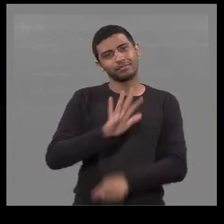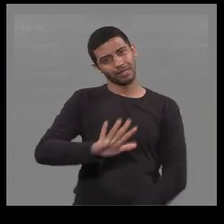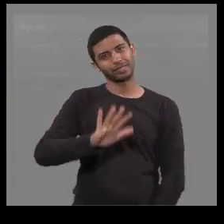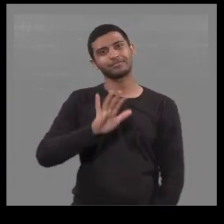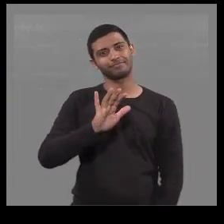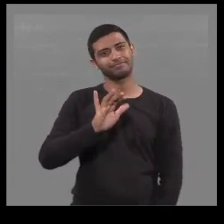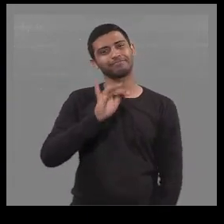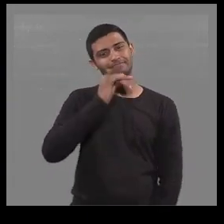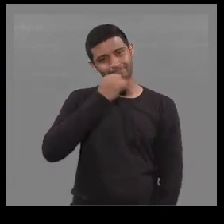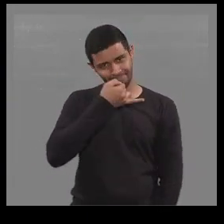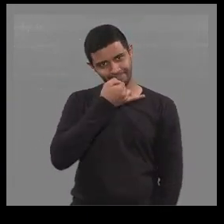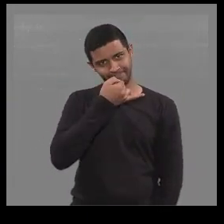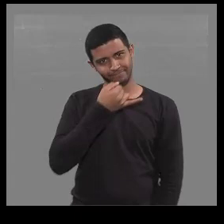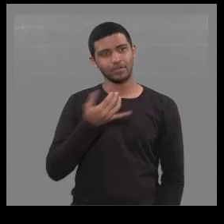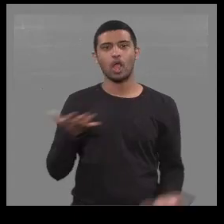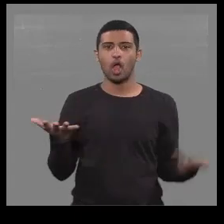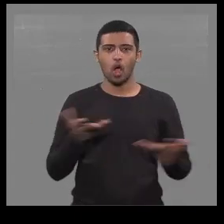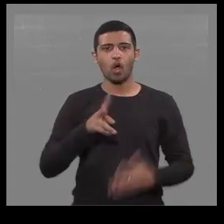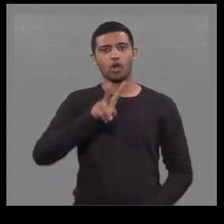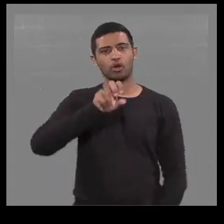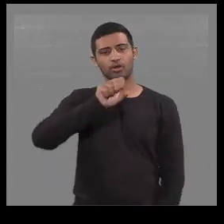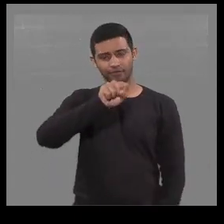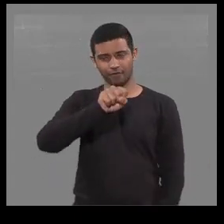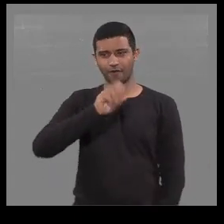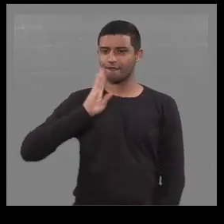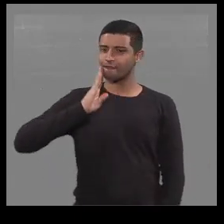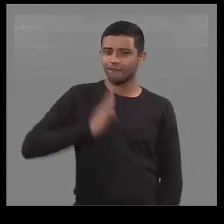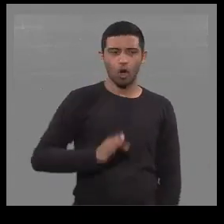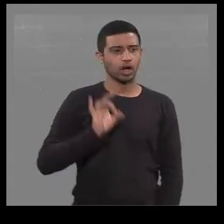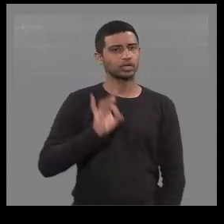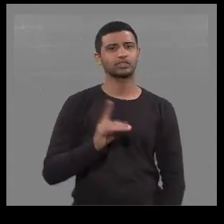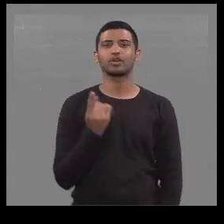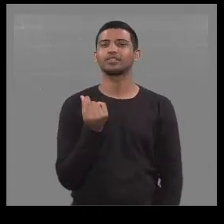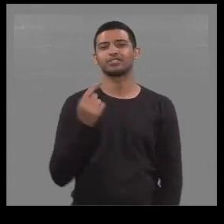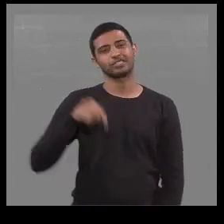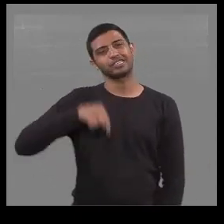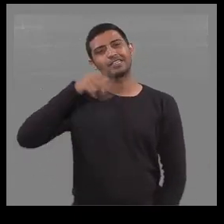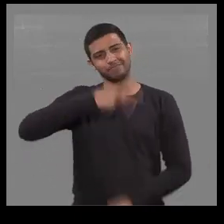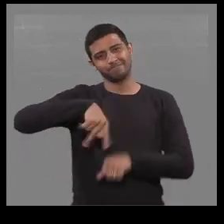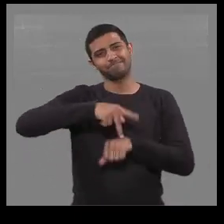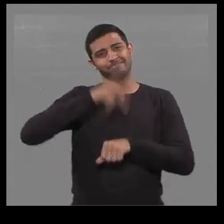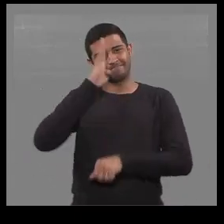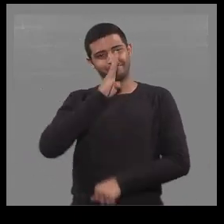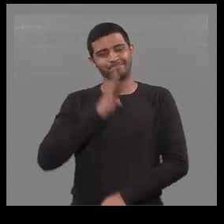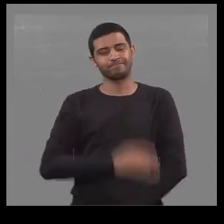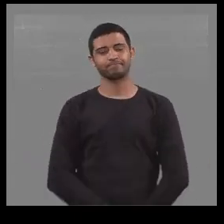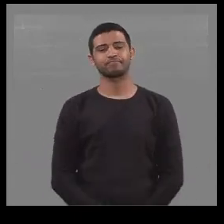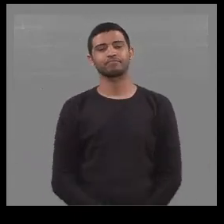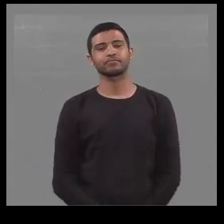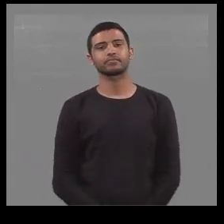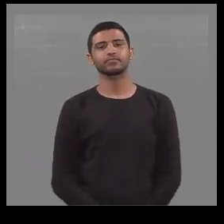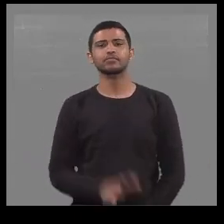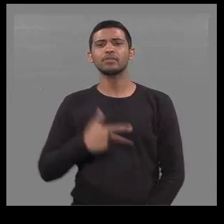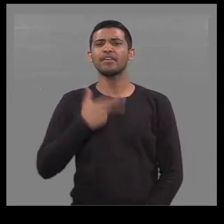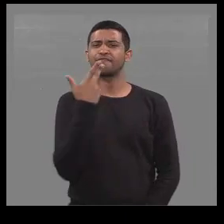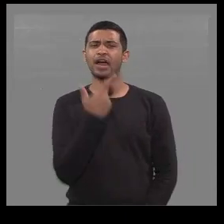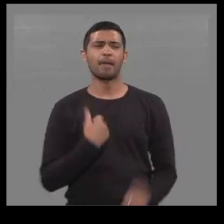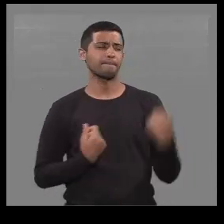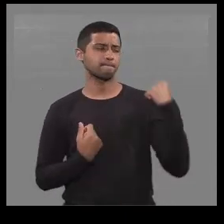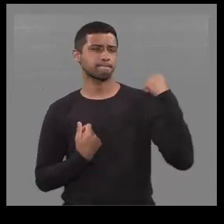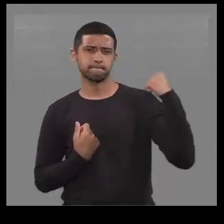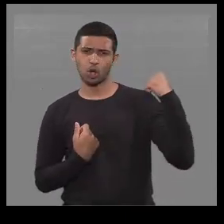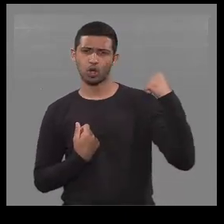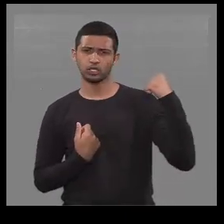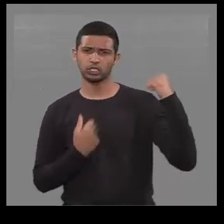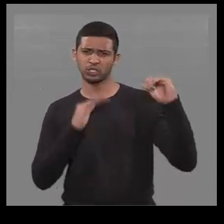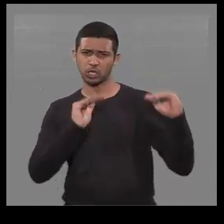estratégia. Infelizmente, hoje, voz está vinculado a dinheiro nesse país, né? Mas quando a gente